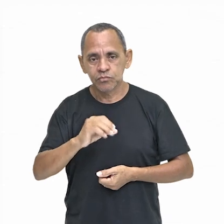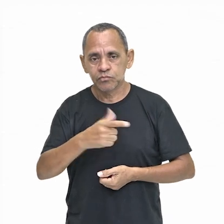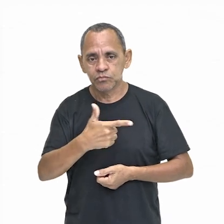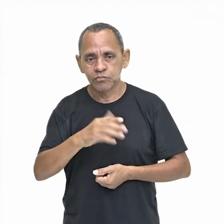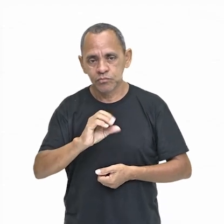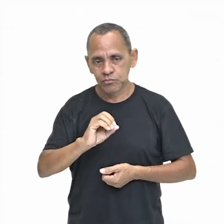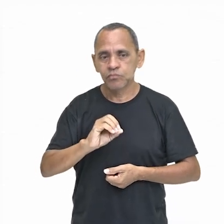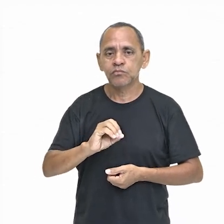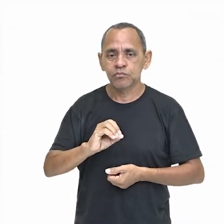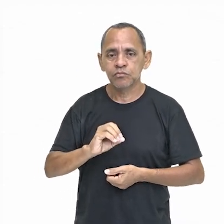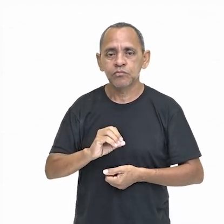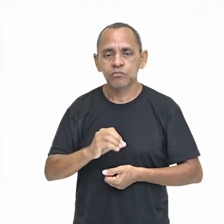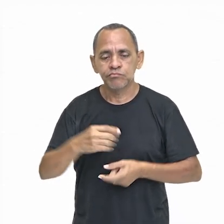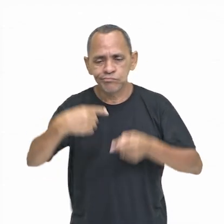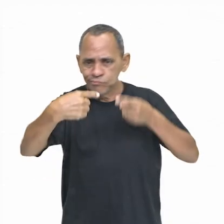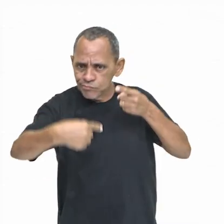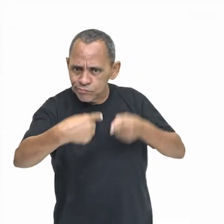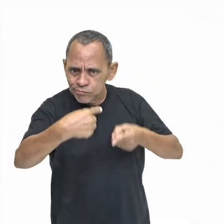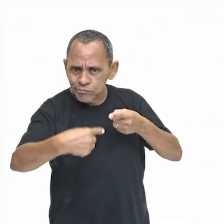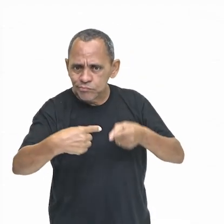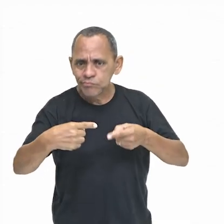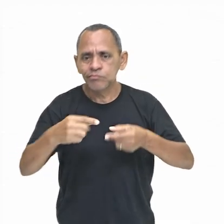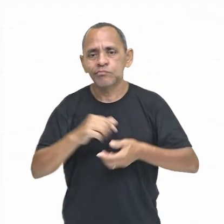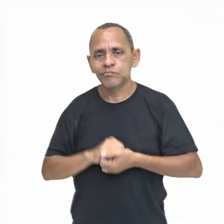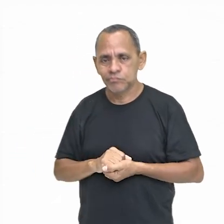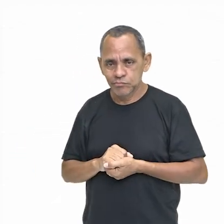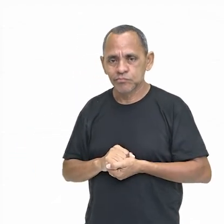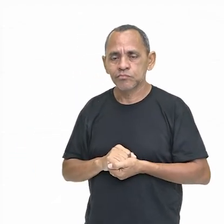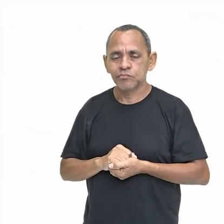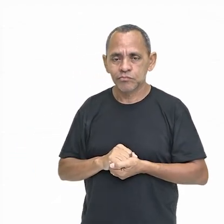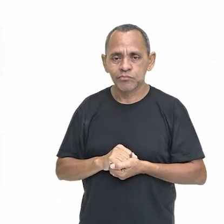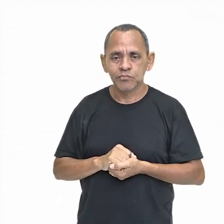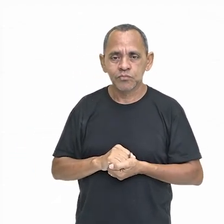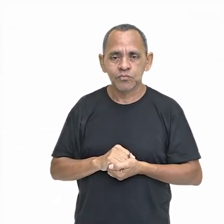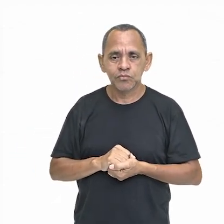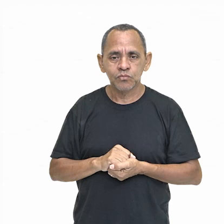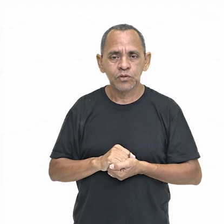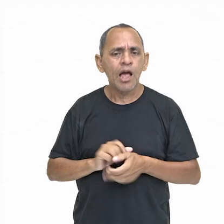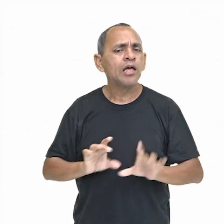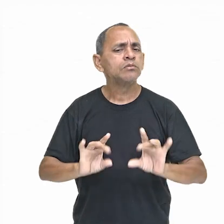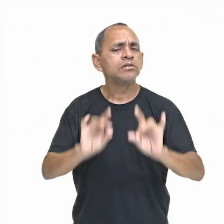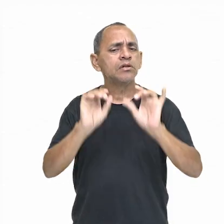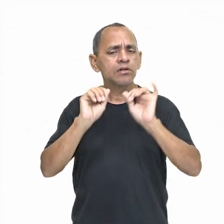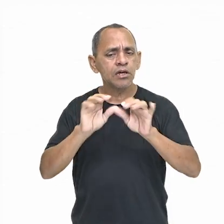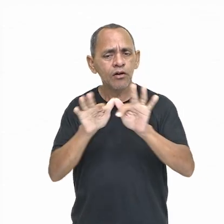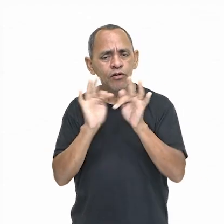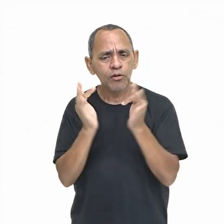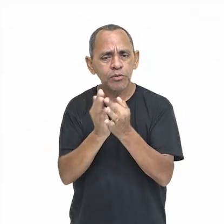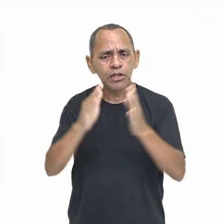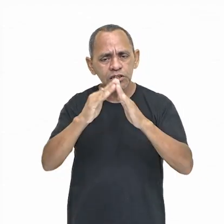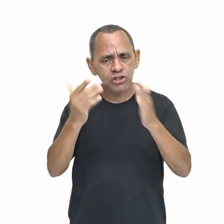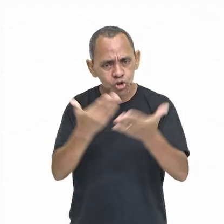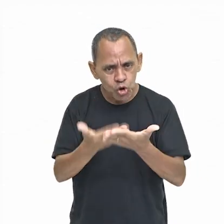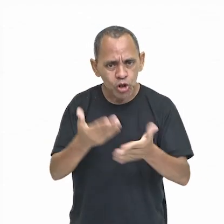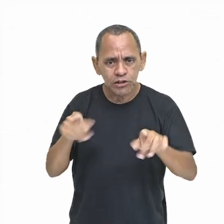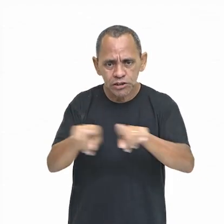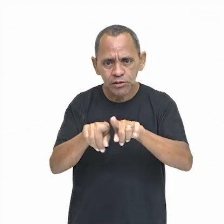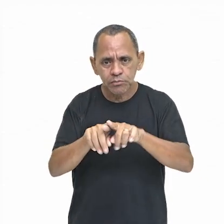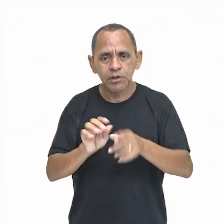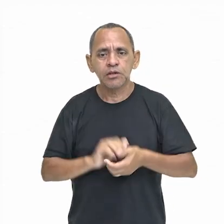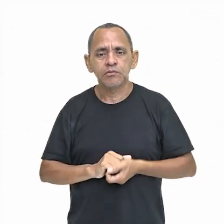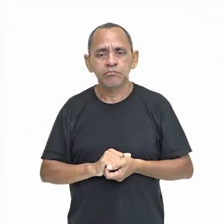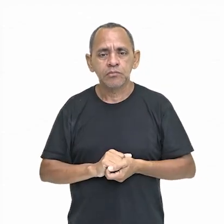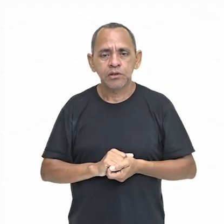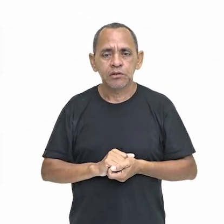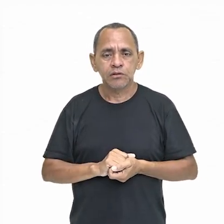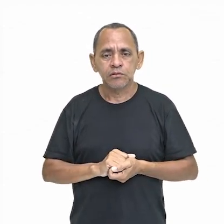rivalizando com outros agentes, em especial a família e a escola, porque as crianças passam mais tempo de frente da televisão,